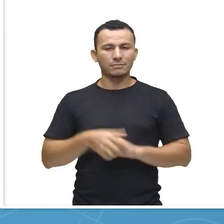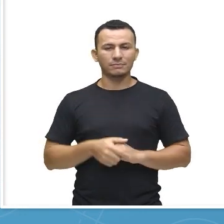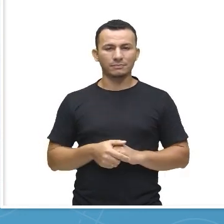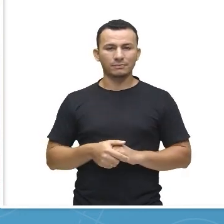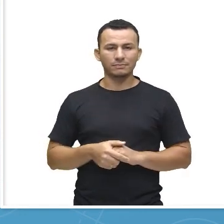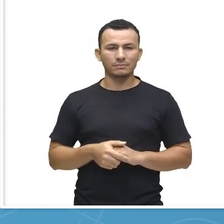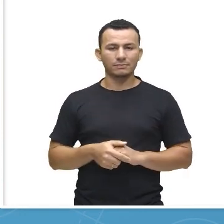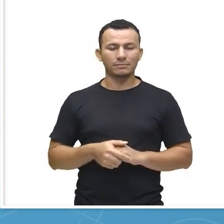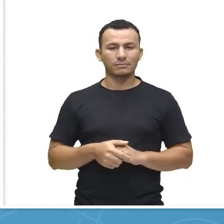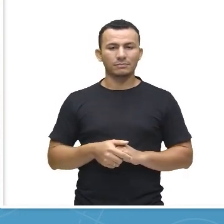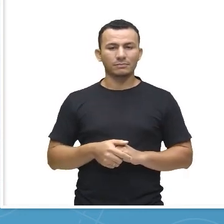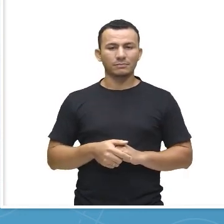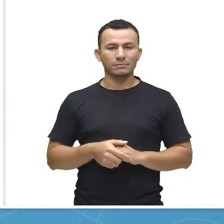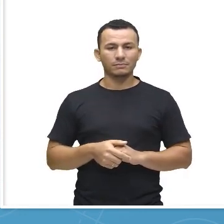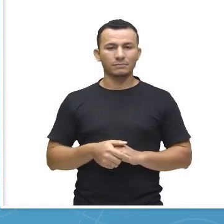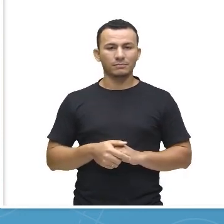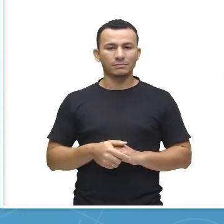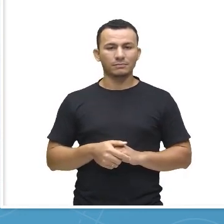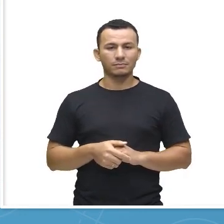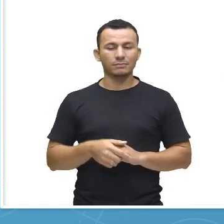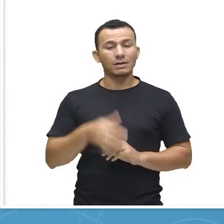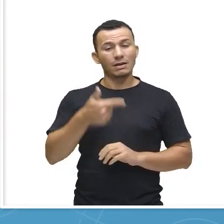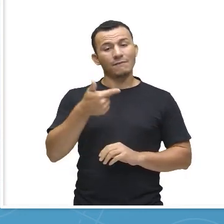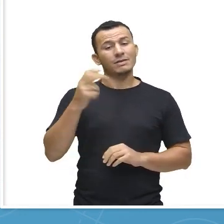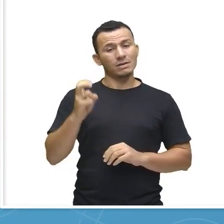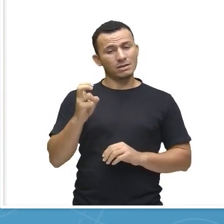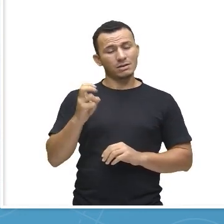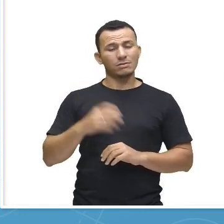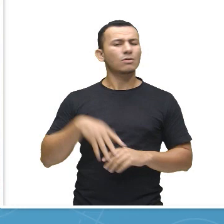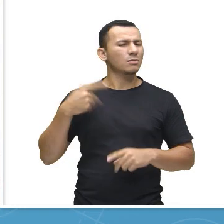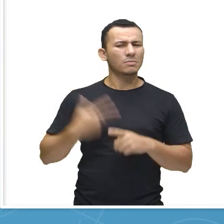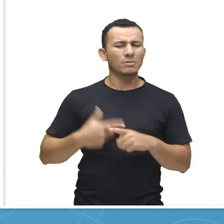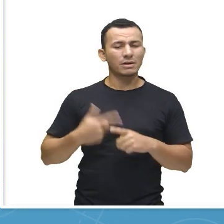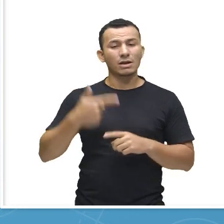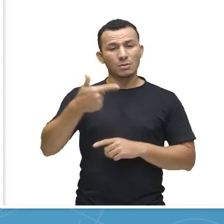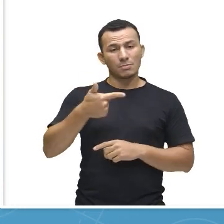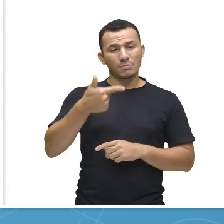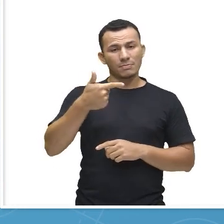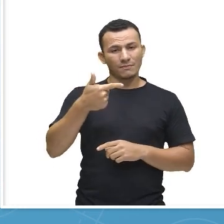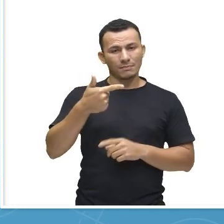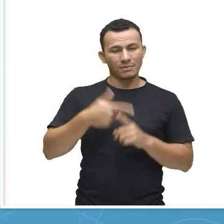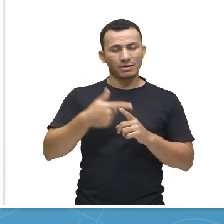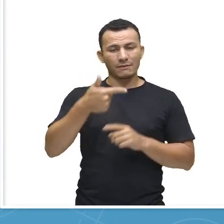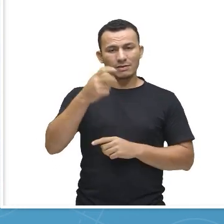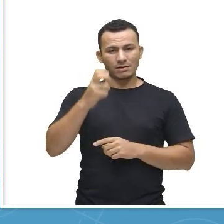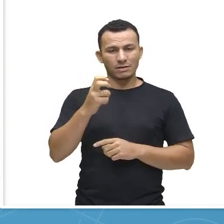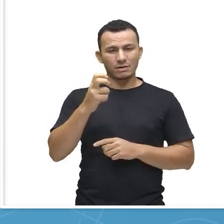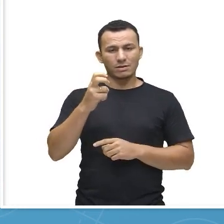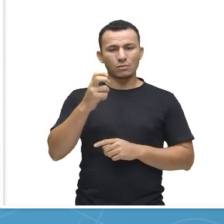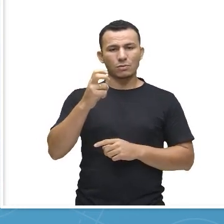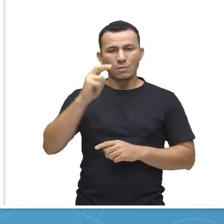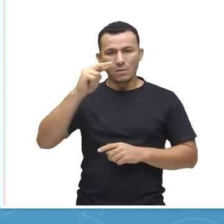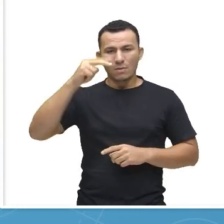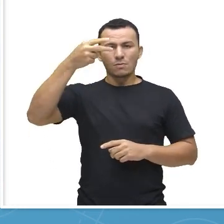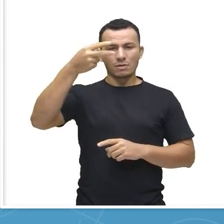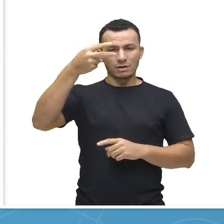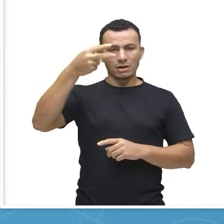Opa, a raiz de 625 é 25. Por quê? Porque 25 ao quadrado vai me